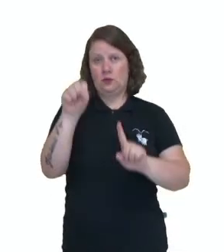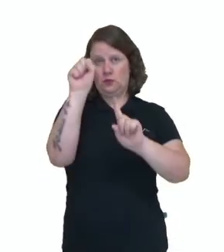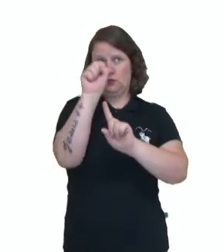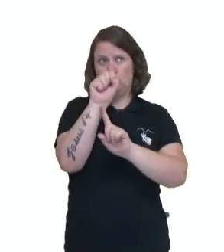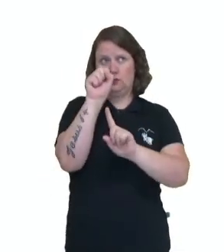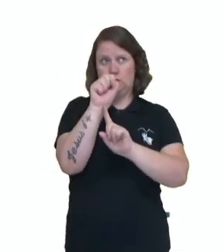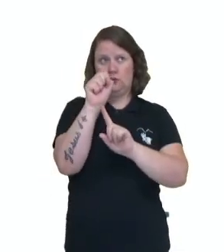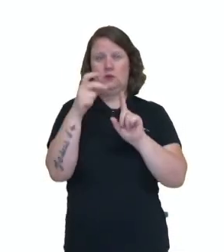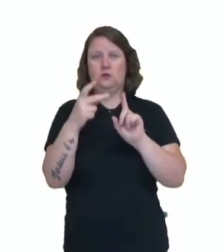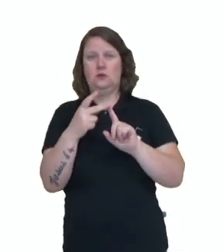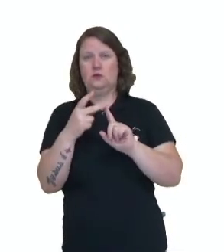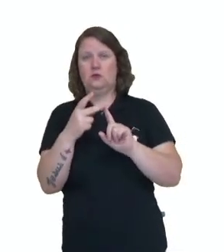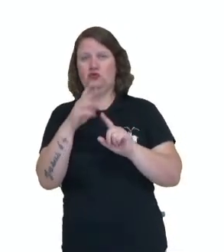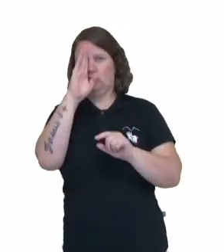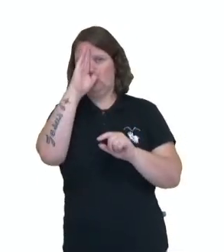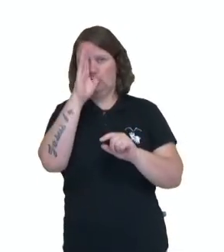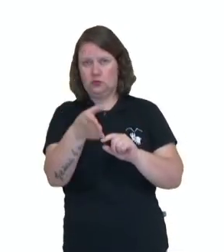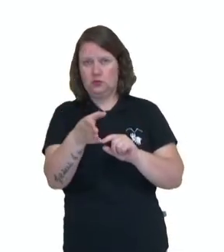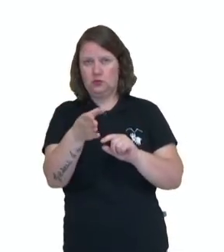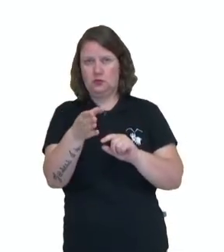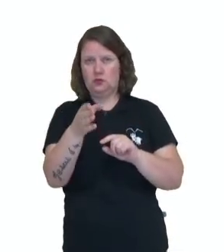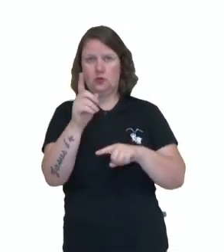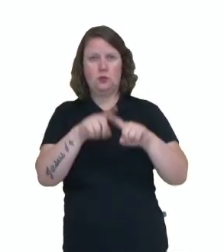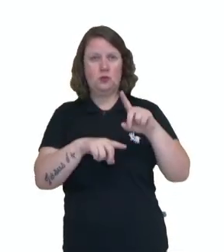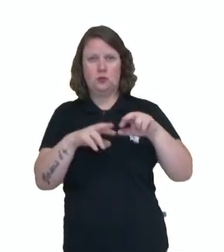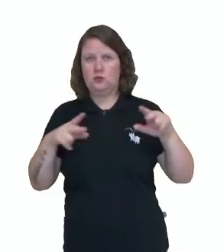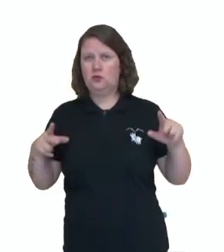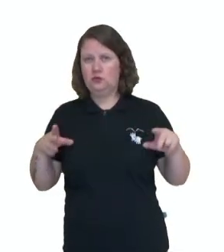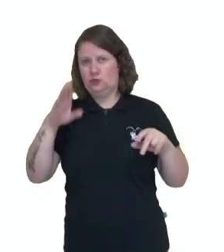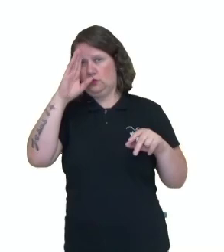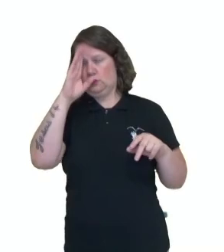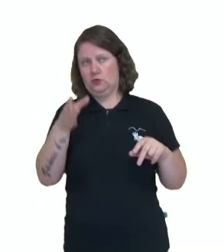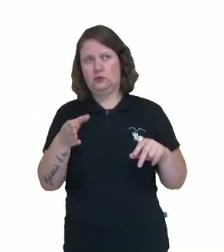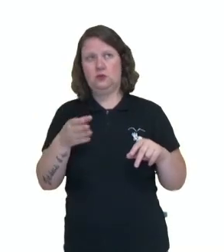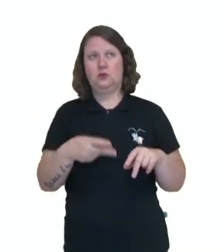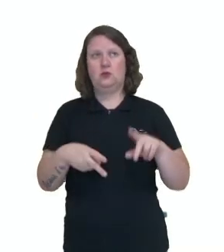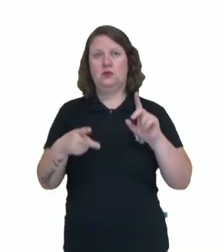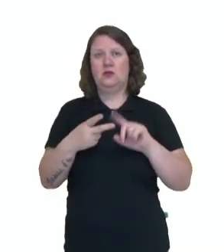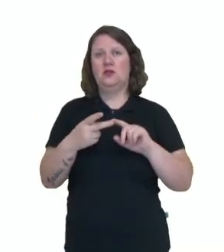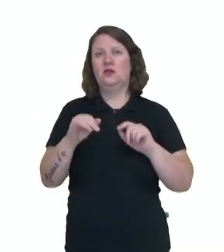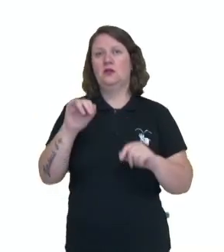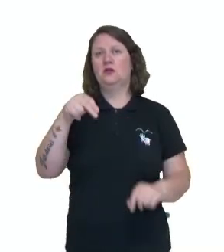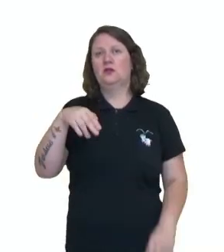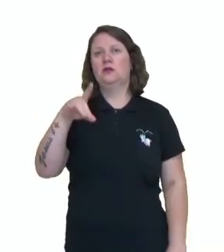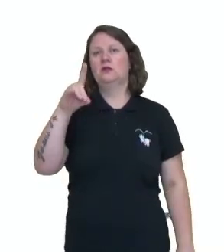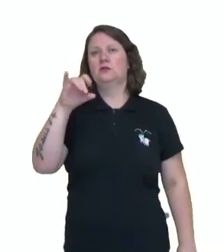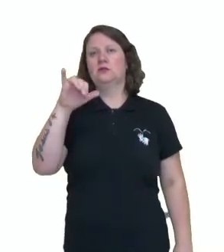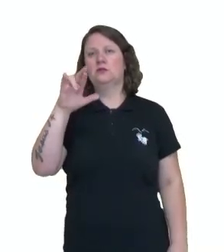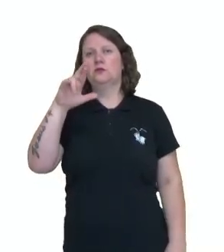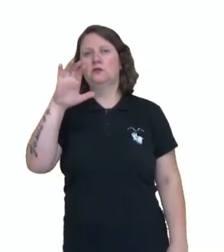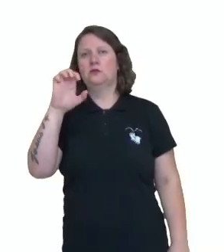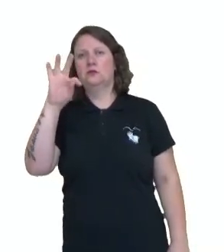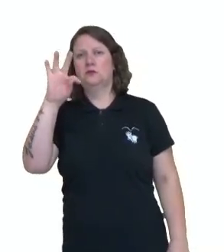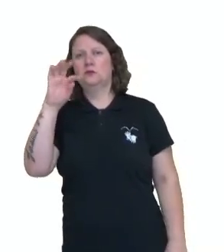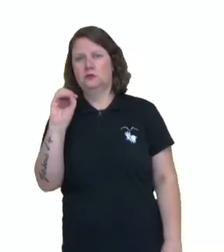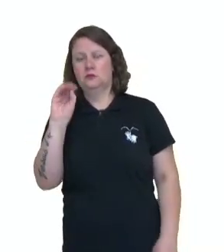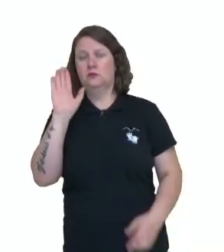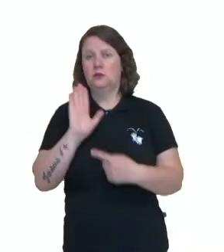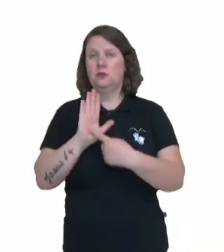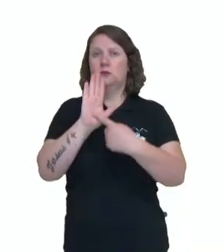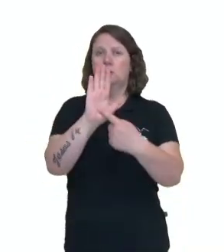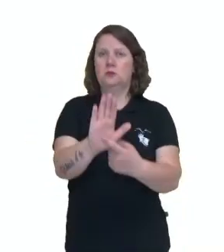sujeito, objeto direto, que é quando ele completa um verbo, objeto indireto, quando ele completa o verbo e apresenta